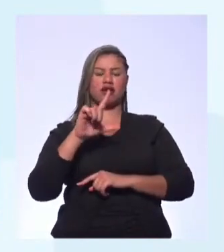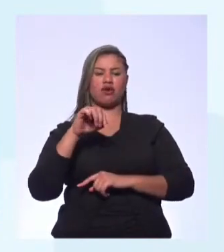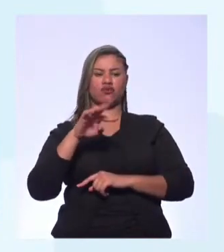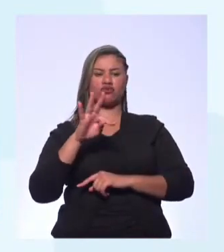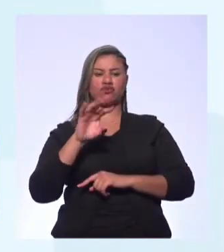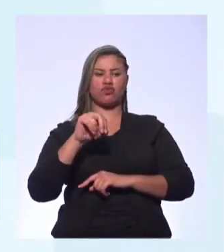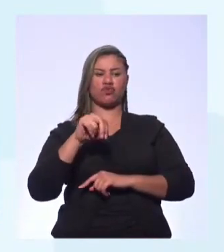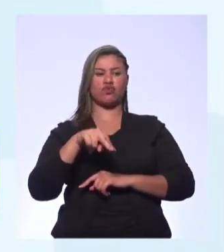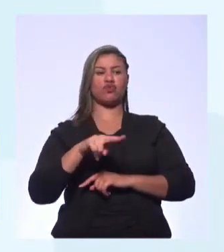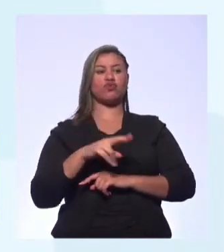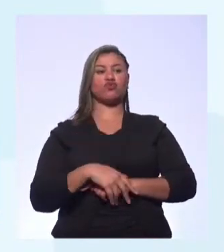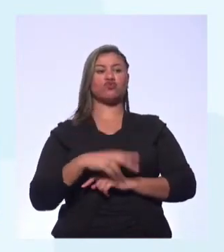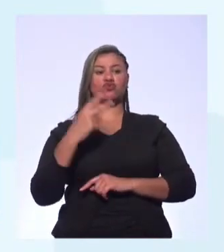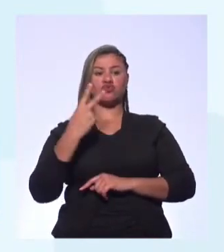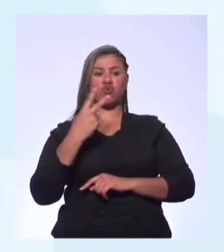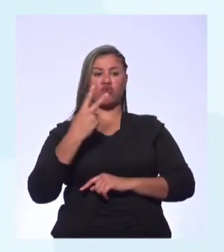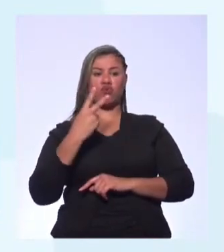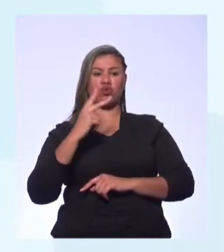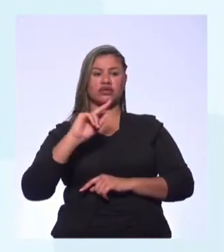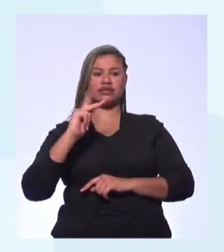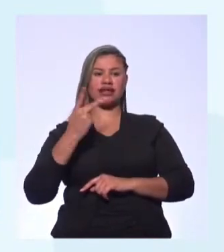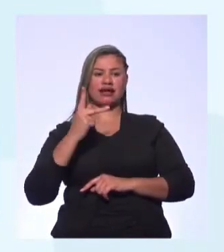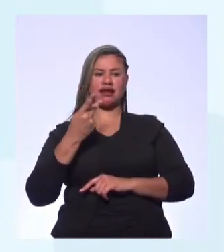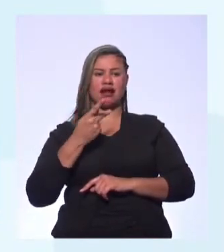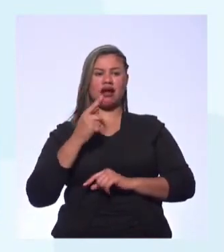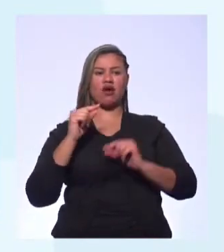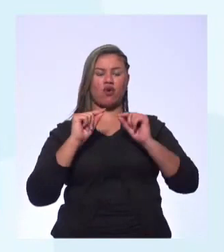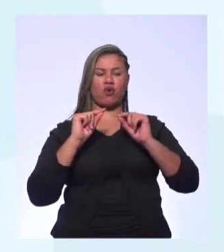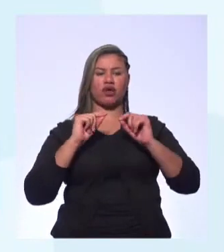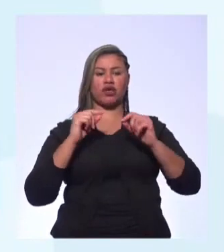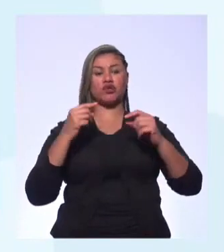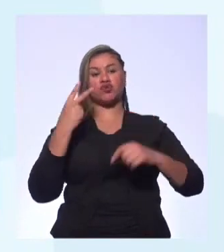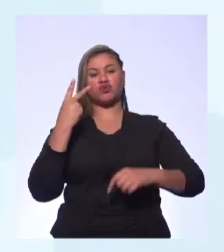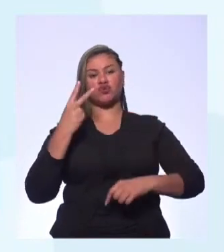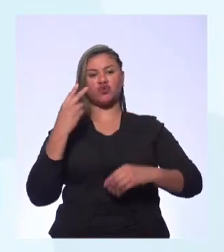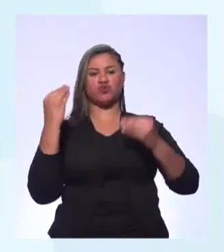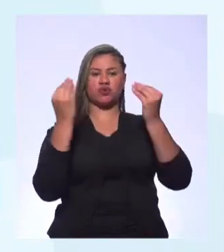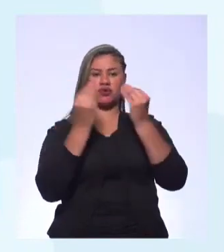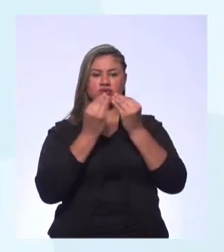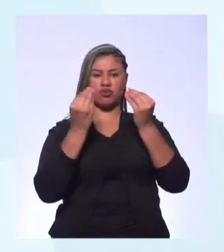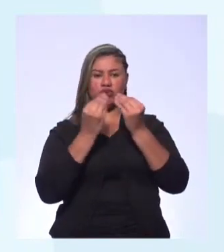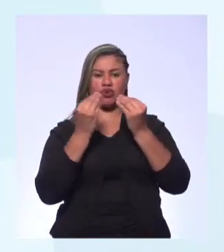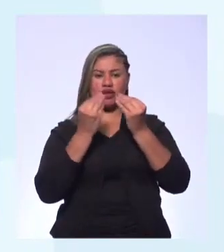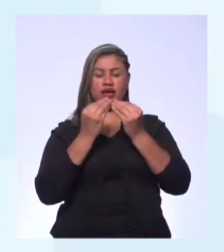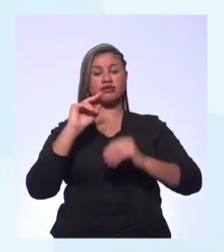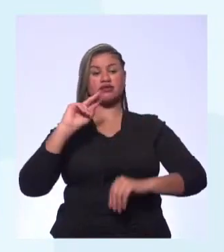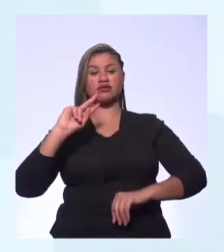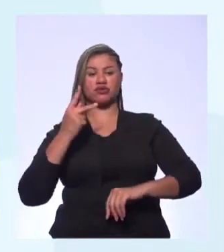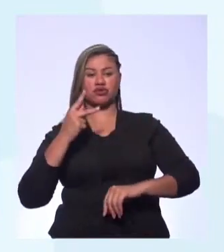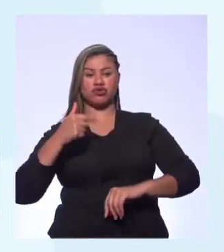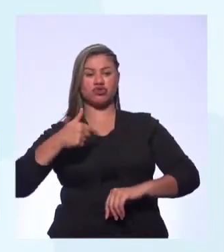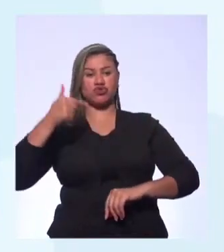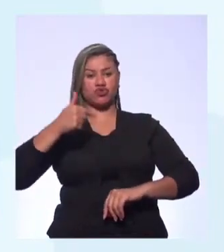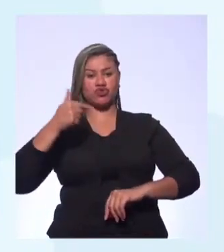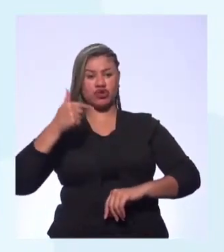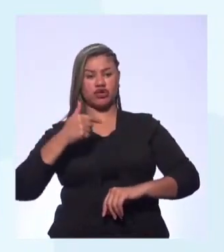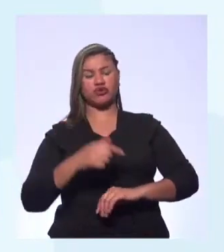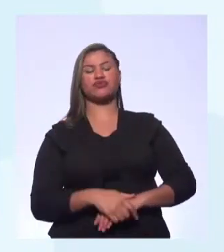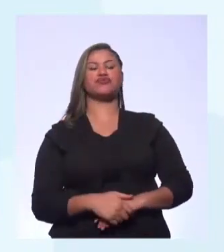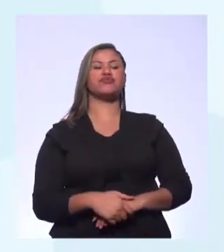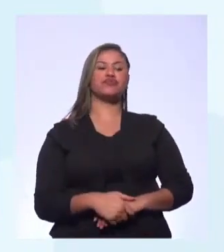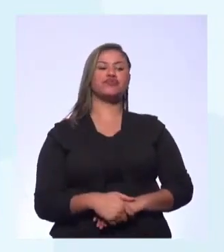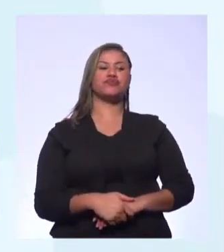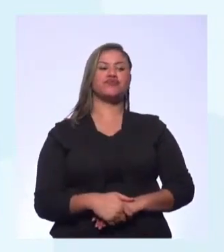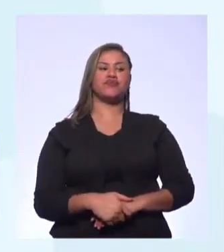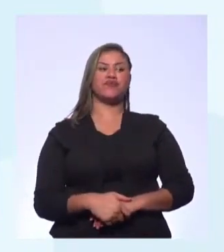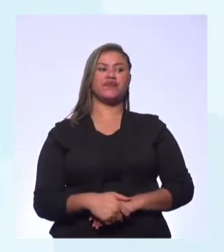esse 2H2? Ele está dizendo que eu tenho 2 moléculas do gás hidrogênio. Então, eu tenho um parzinho em